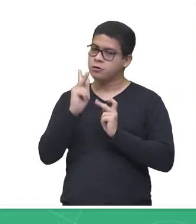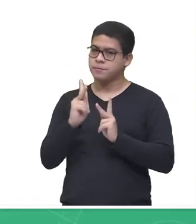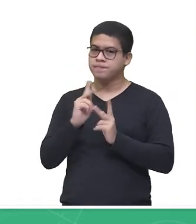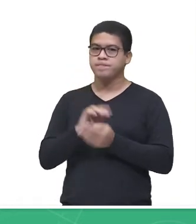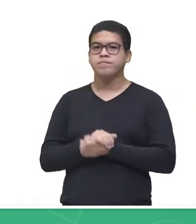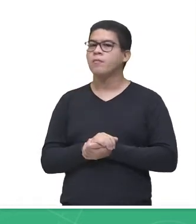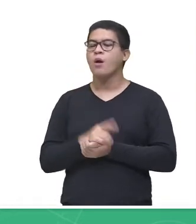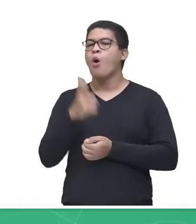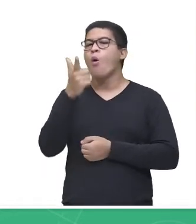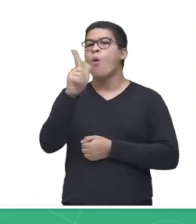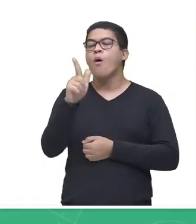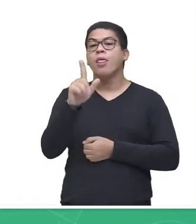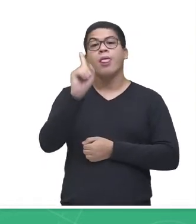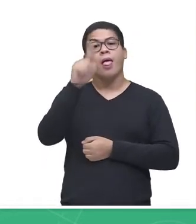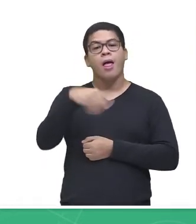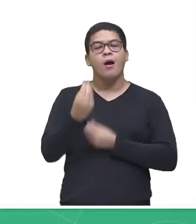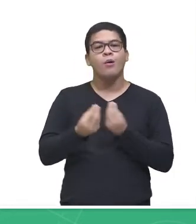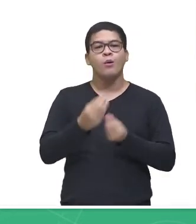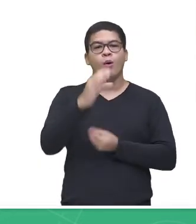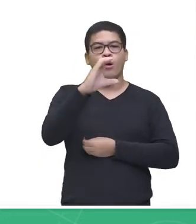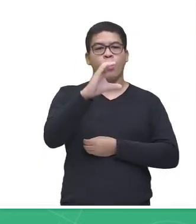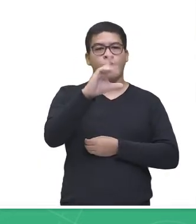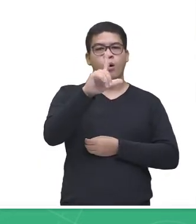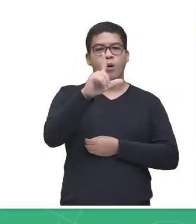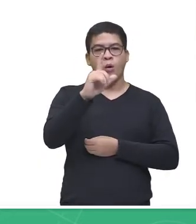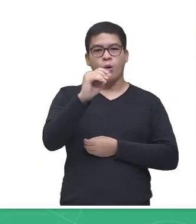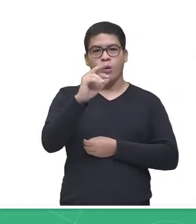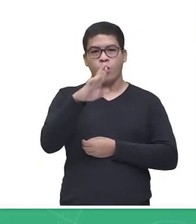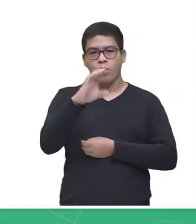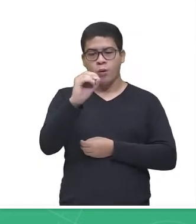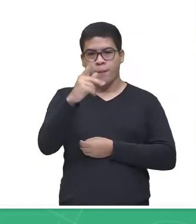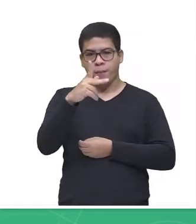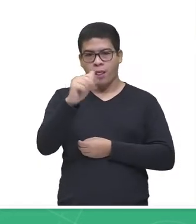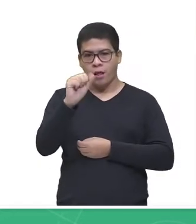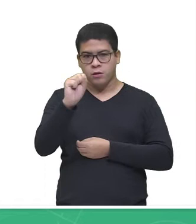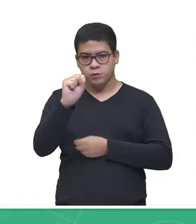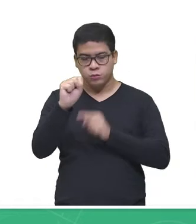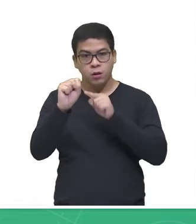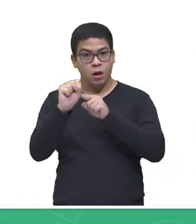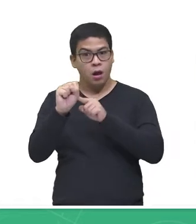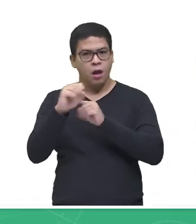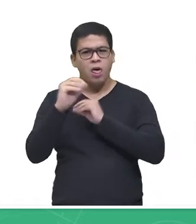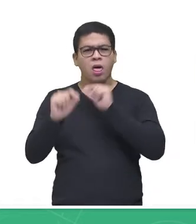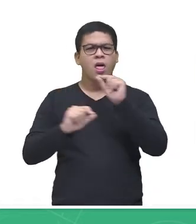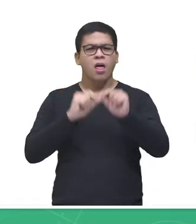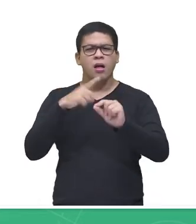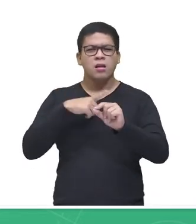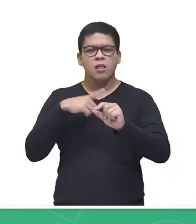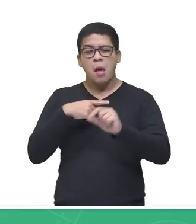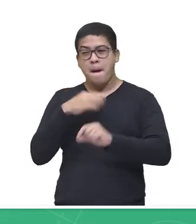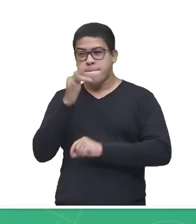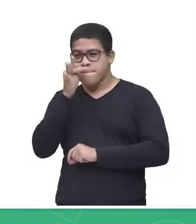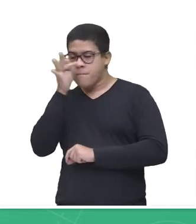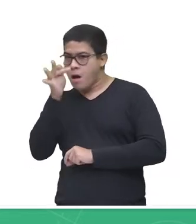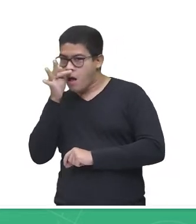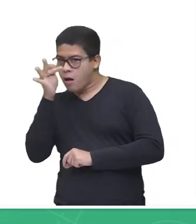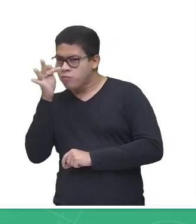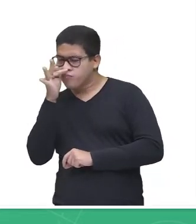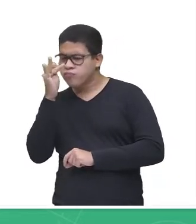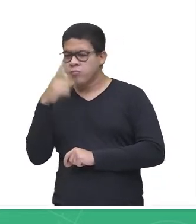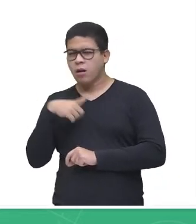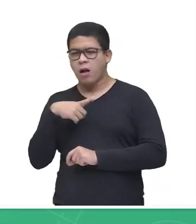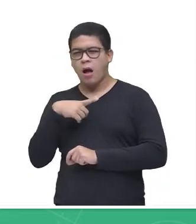organela vão ser os cloroplastos. Os cloroplastos eles são encontrados nas células das algas e das